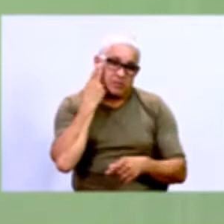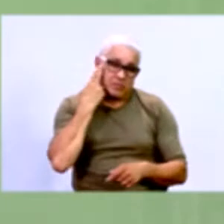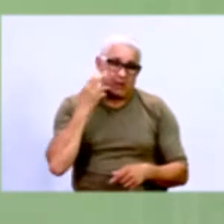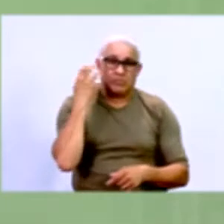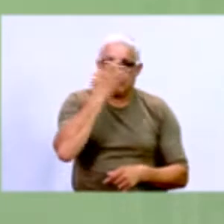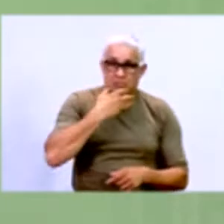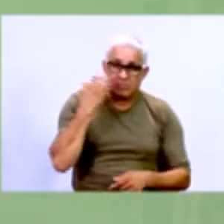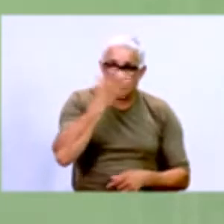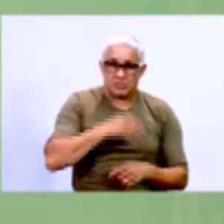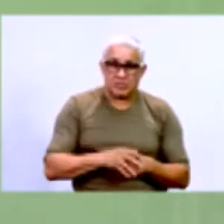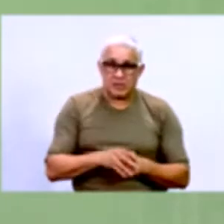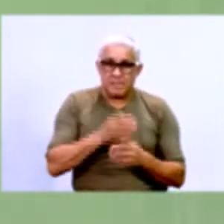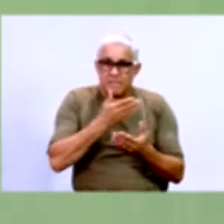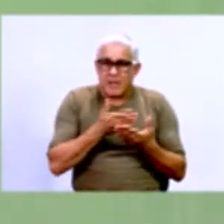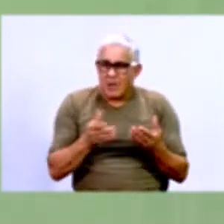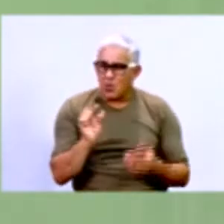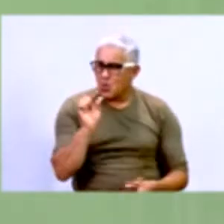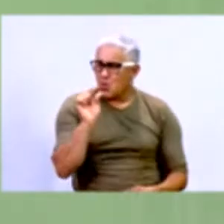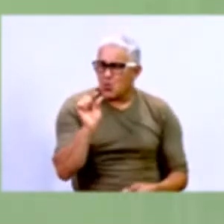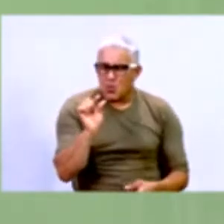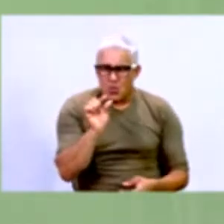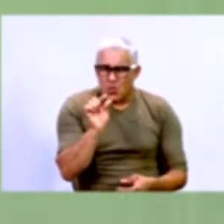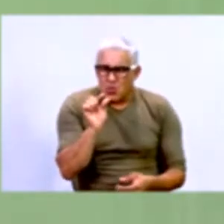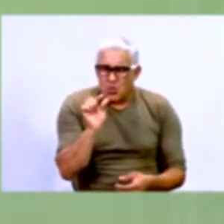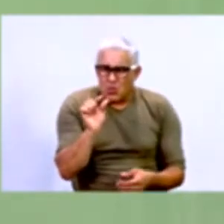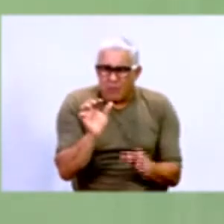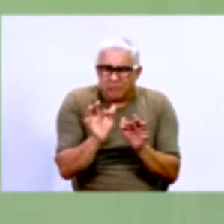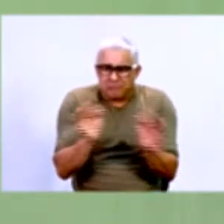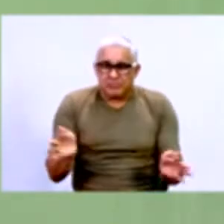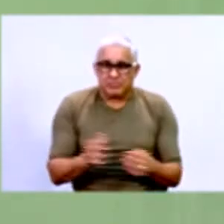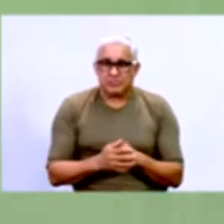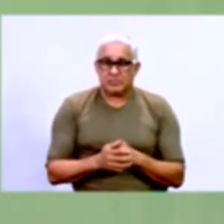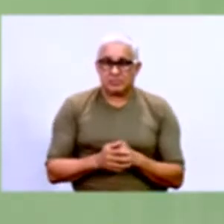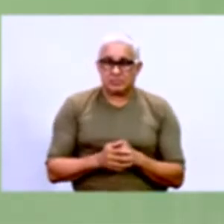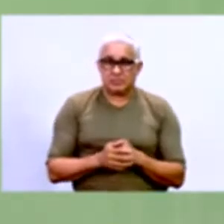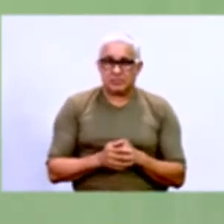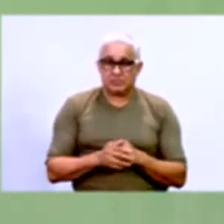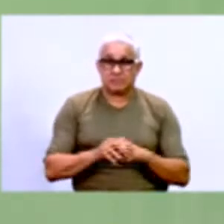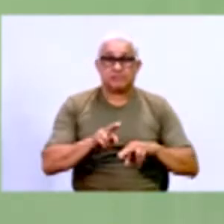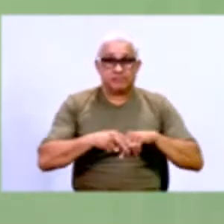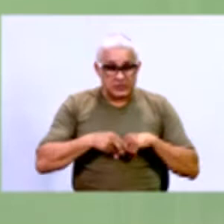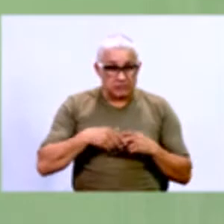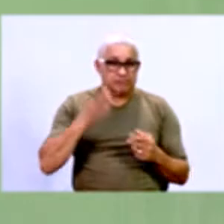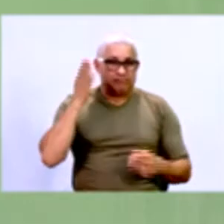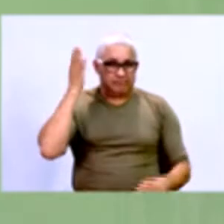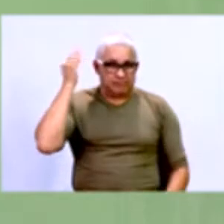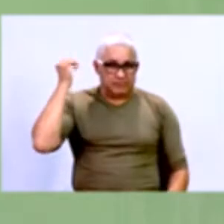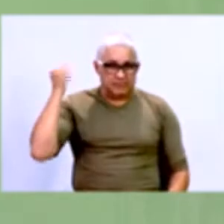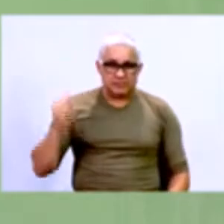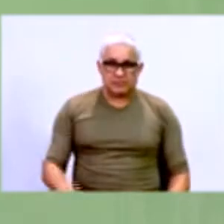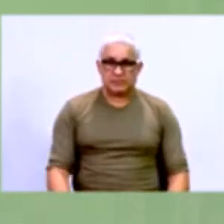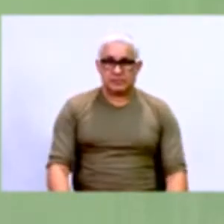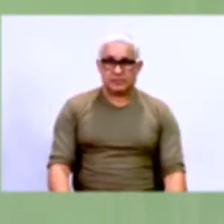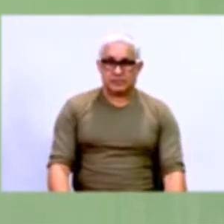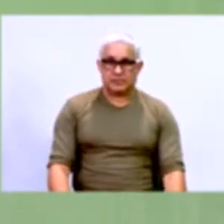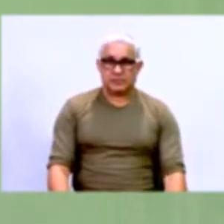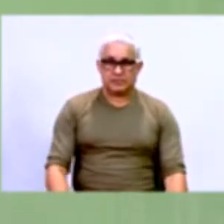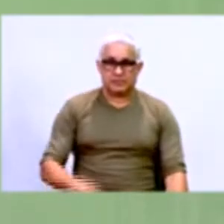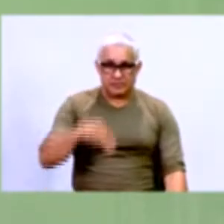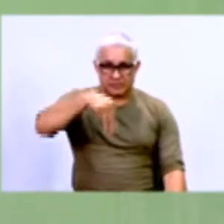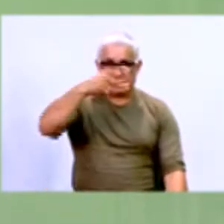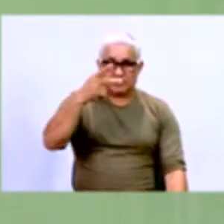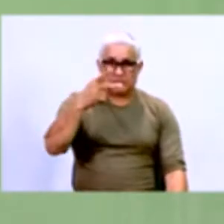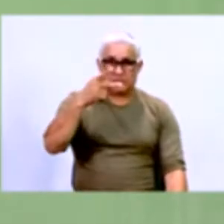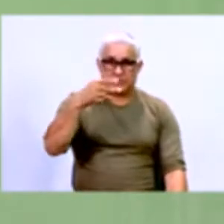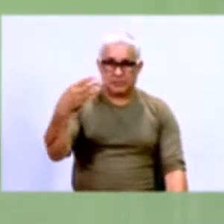com uma leve perda de qualidade de áudio, por isso muito popular. Ok? Então o